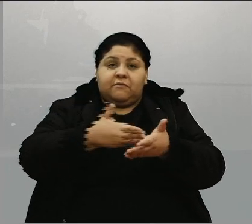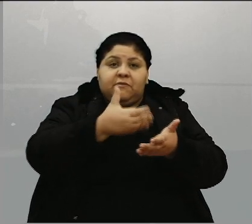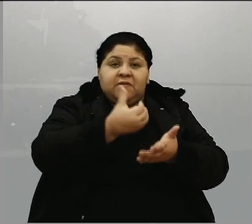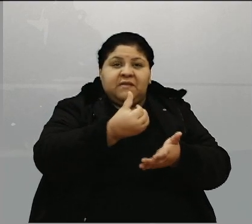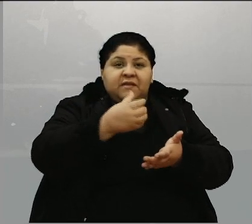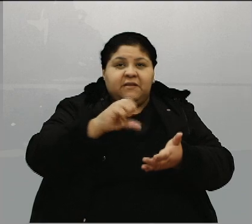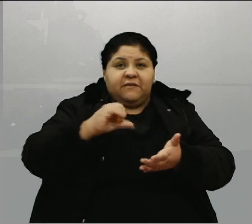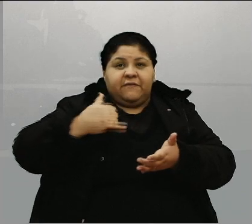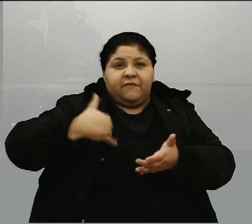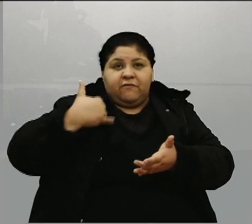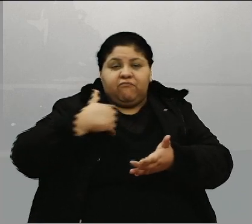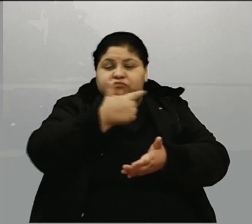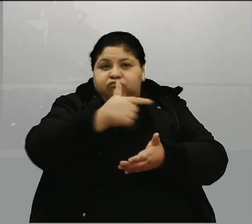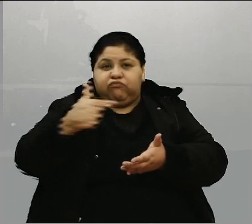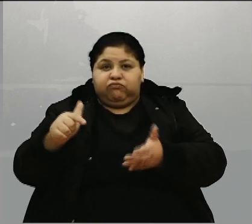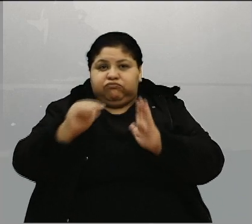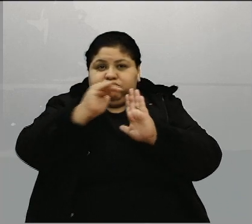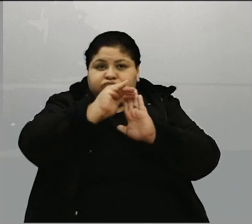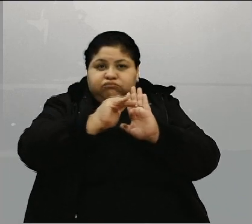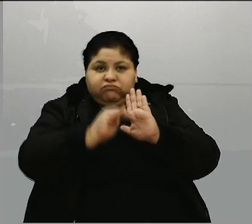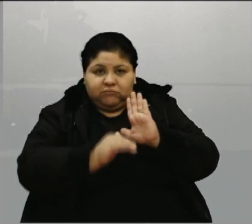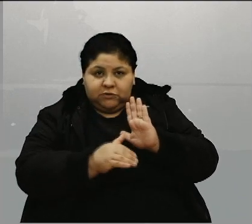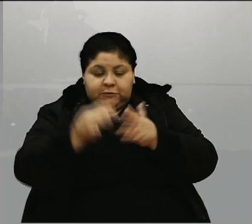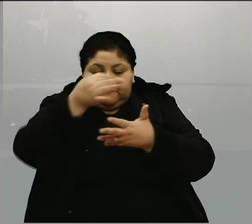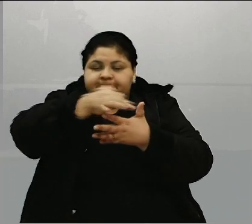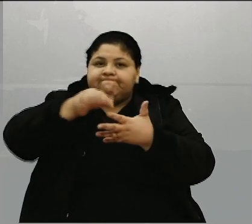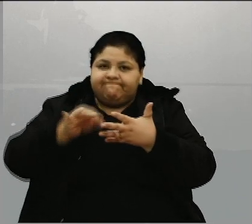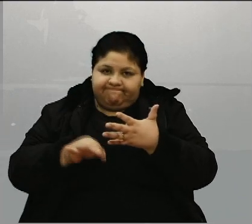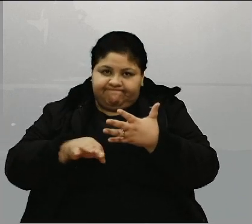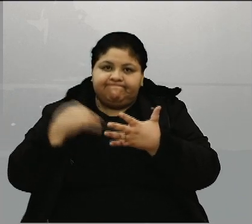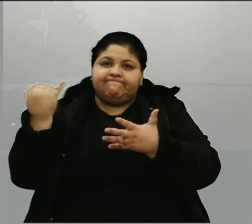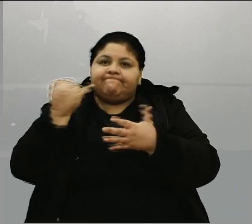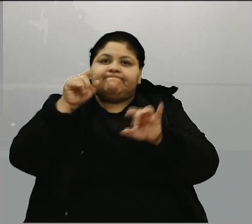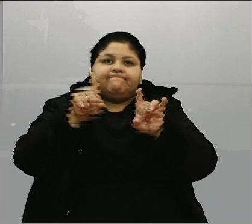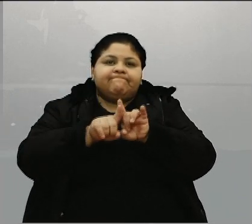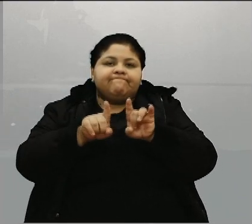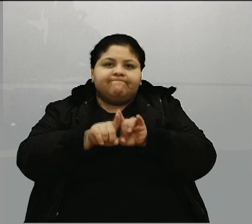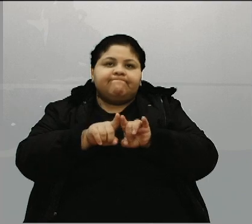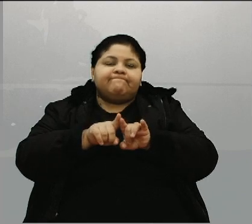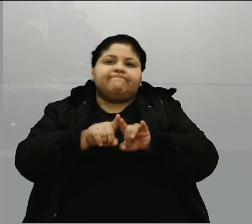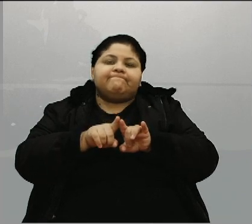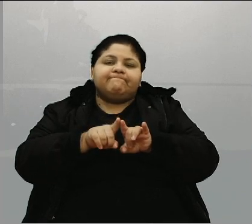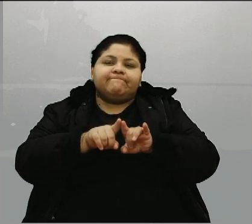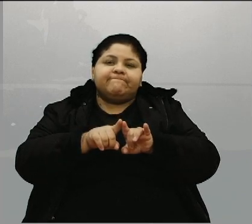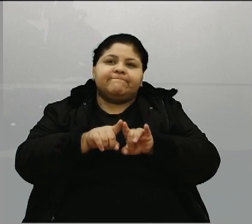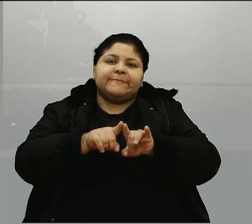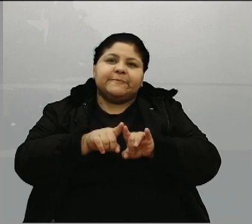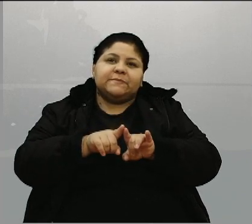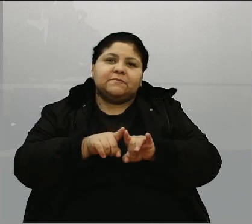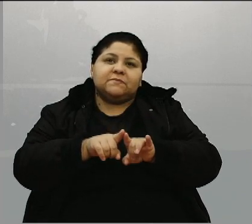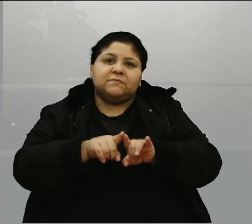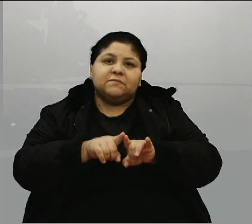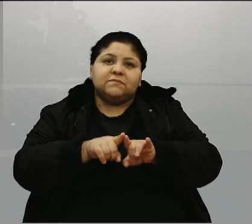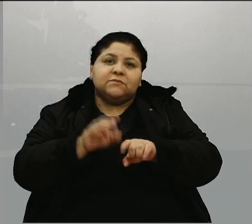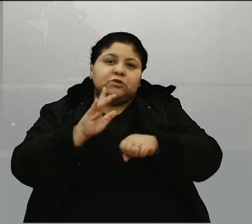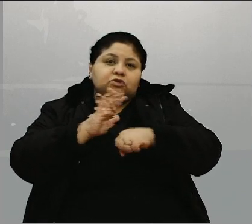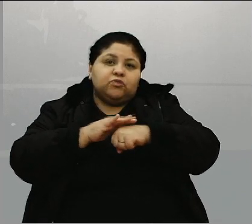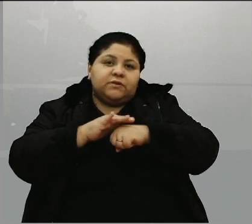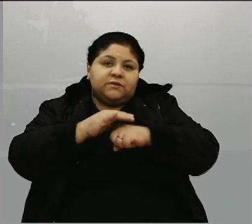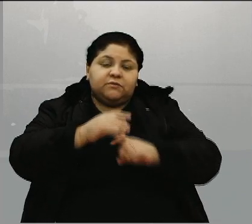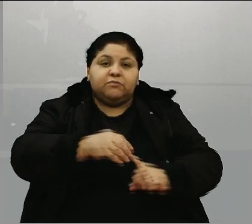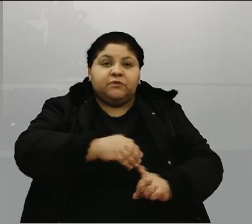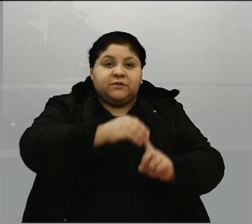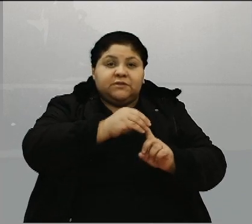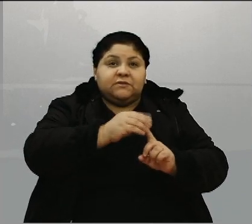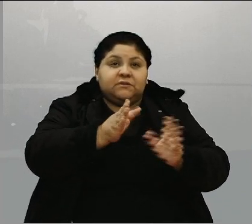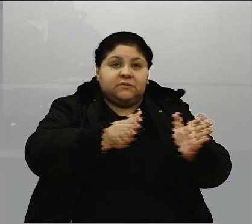anos, entre outros requisitos. E é importante também não estar acometido com alguma doença, principalmente nessa época